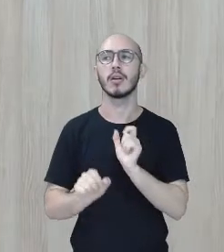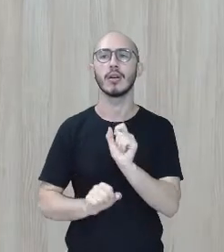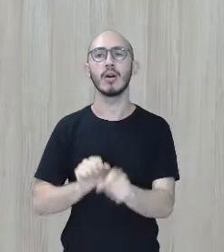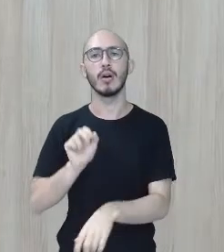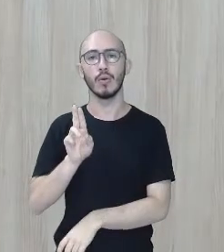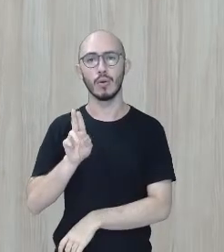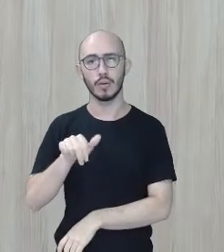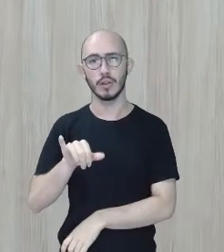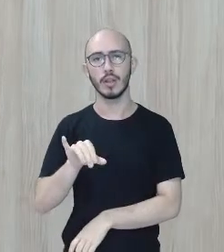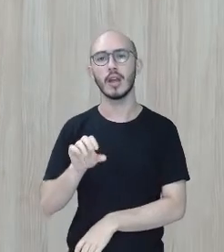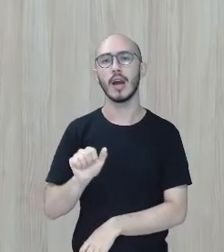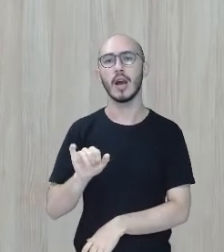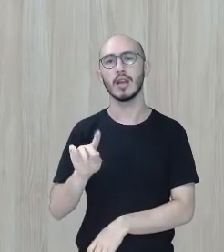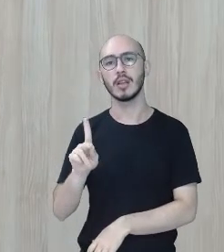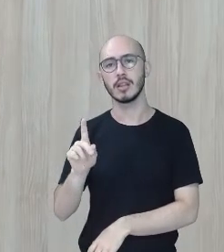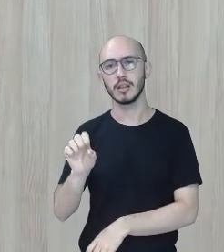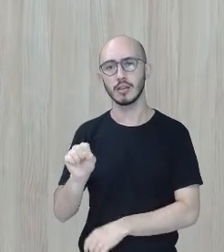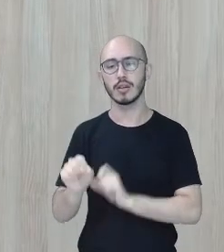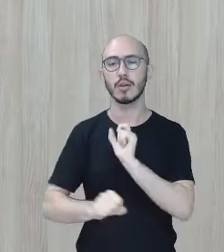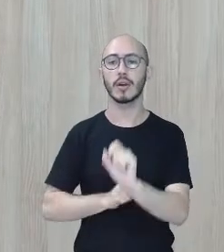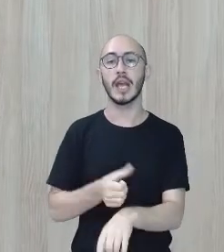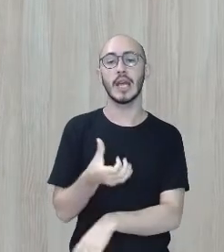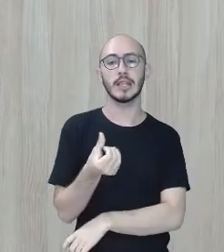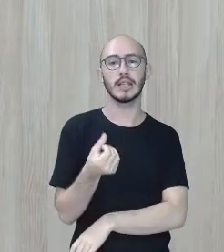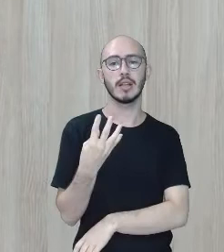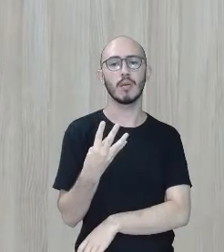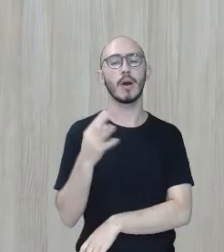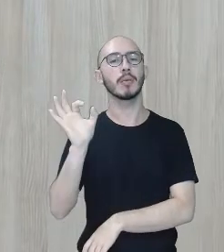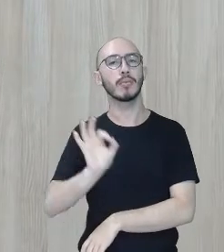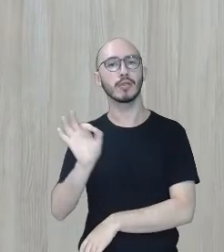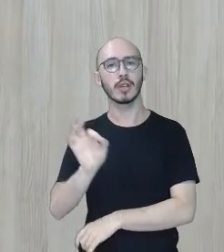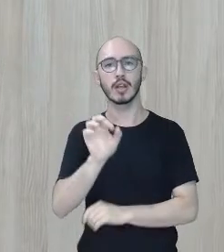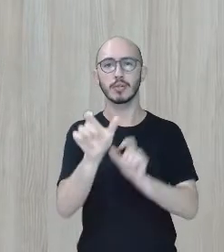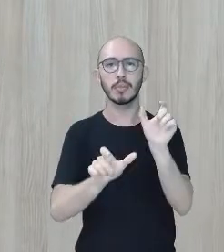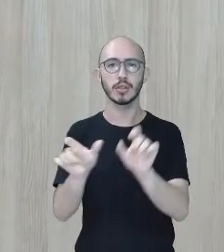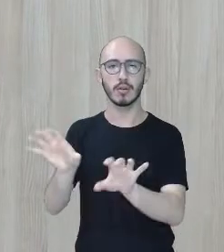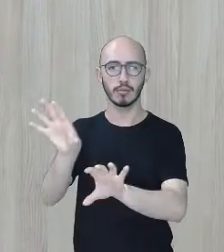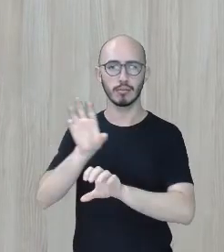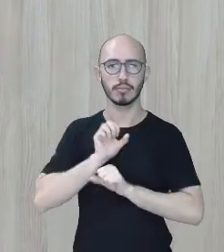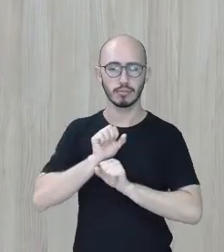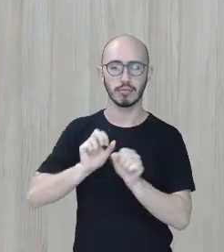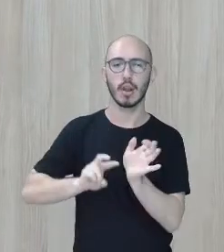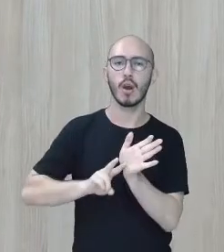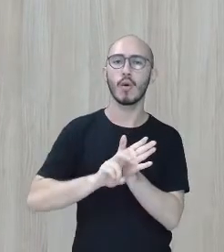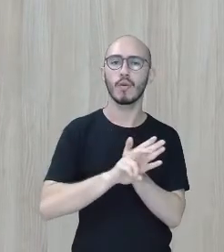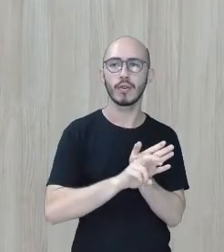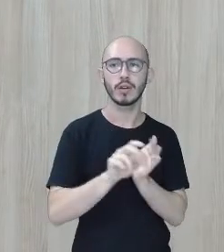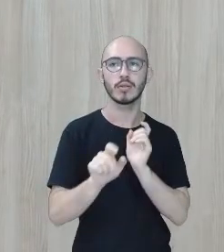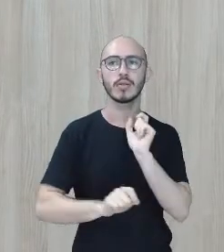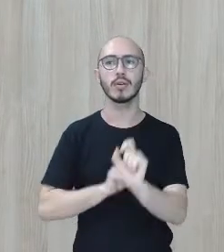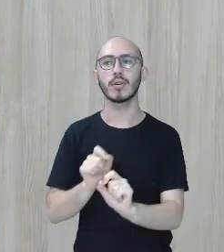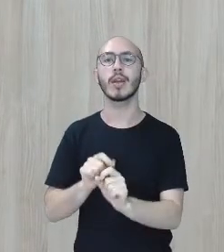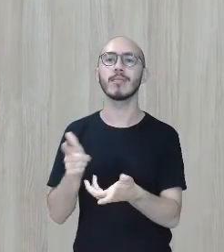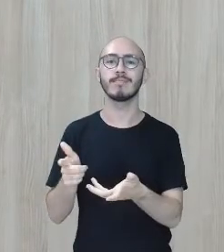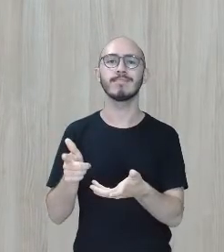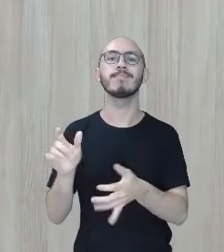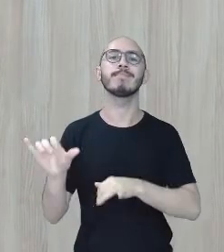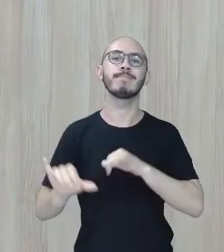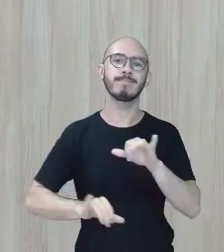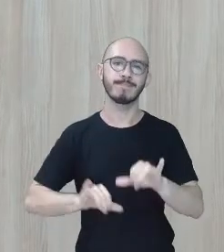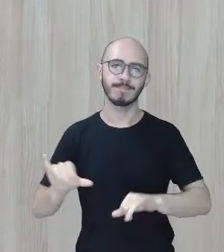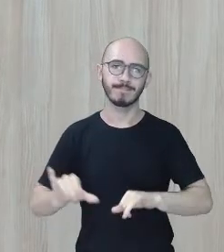UniAIDS, acredita-se que 64% das pessoas portadoras do vírus, elas sofrem